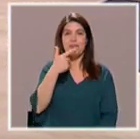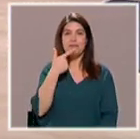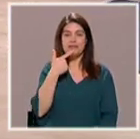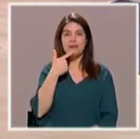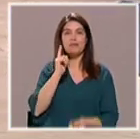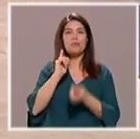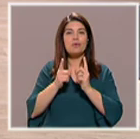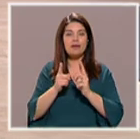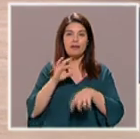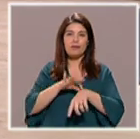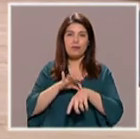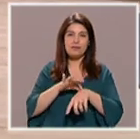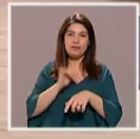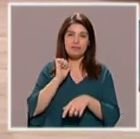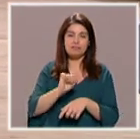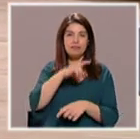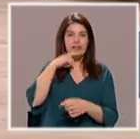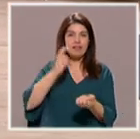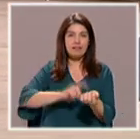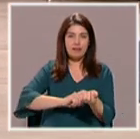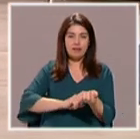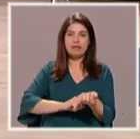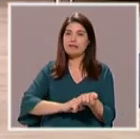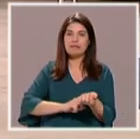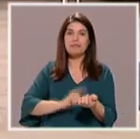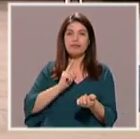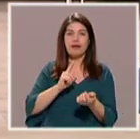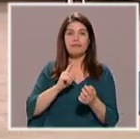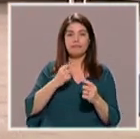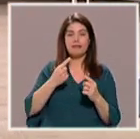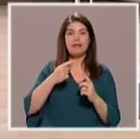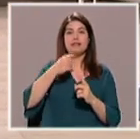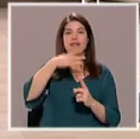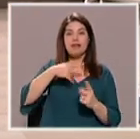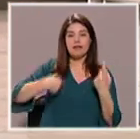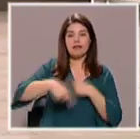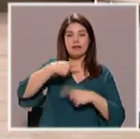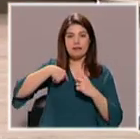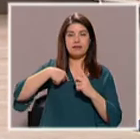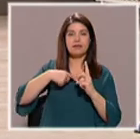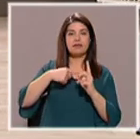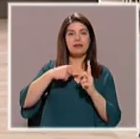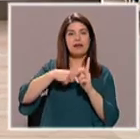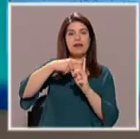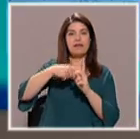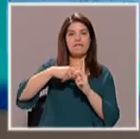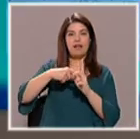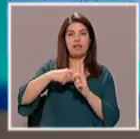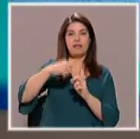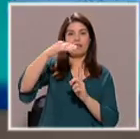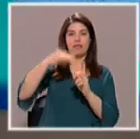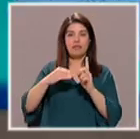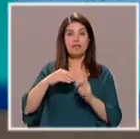diabetes. A diabetes é nada mais do que uma alteração dos níveis de glicose no sangue através de um aumento desses mesmos